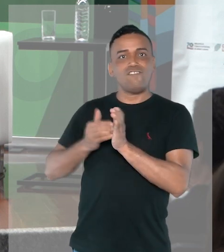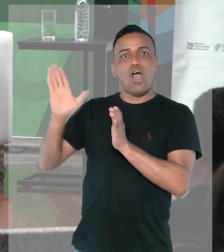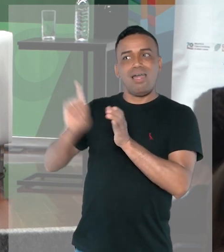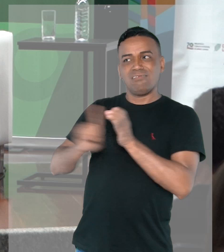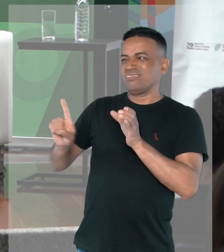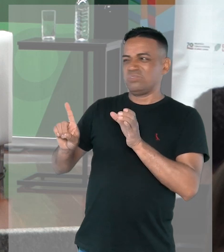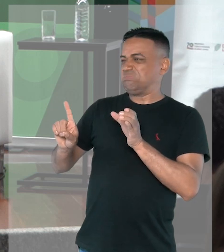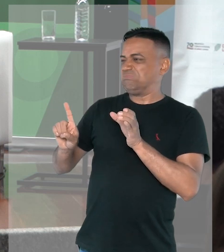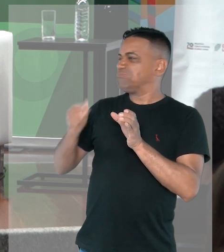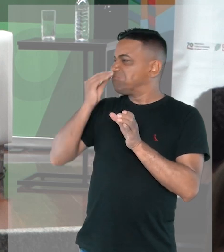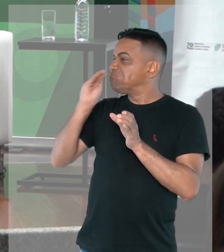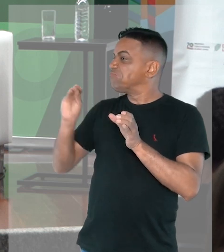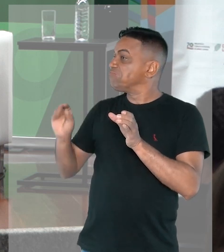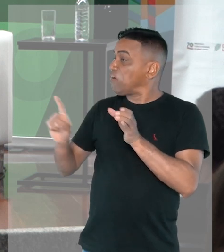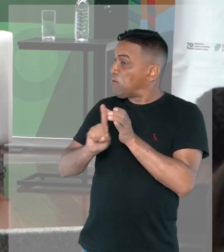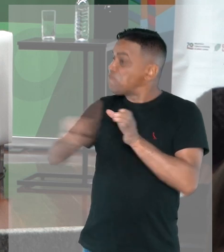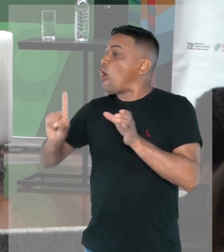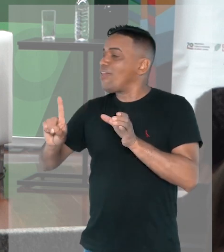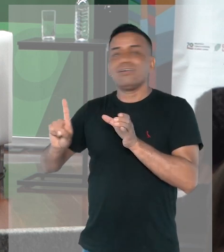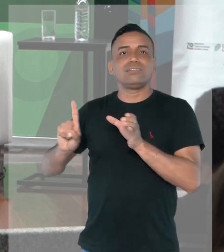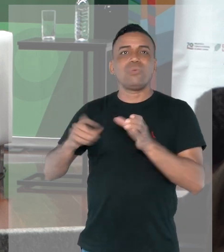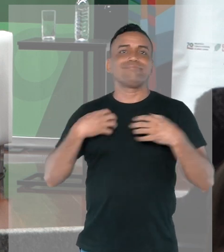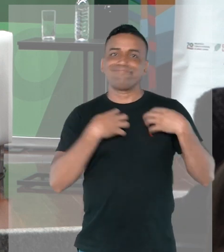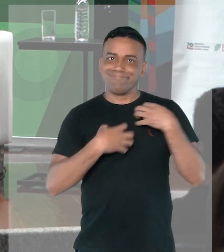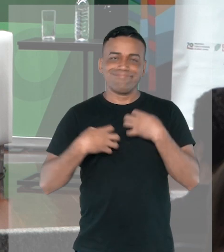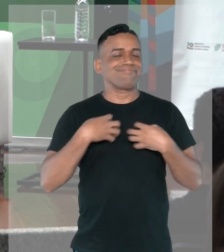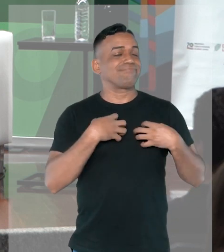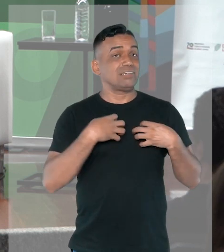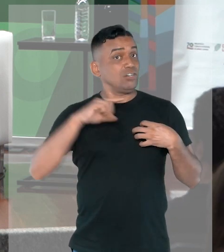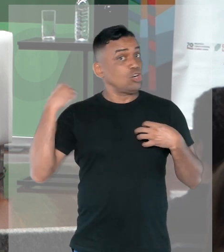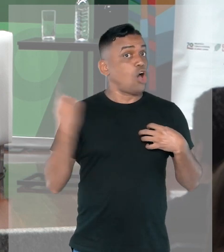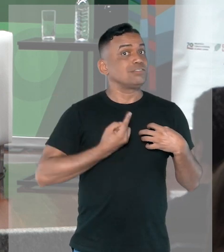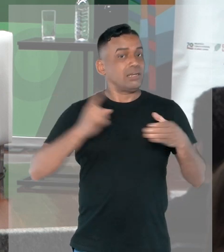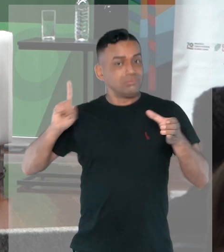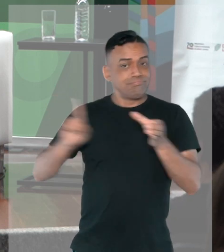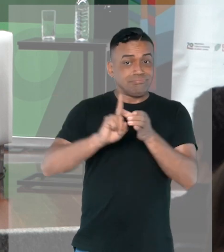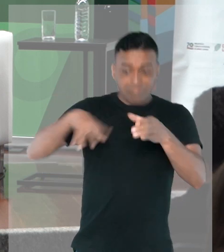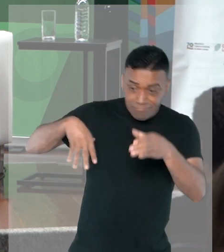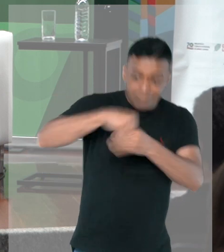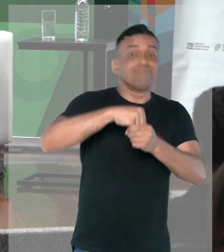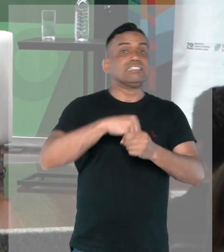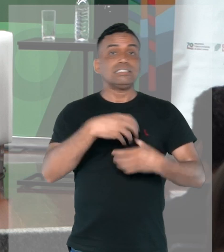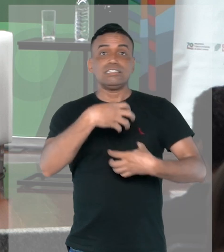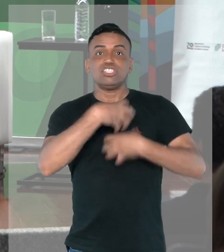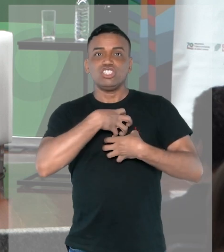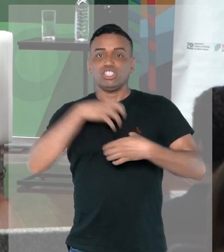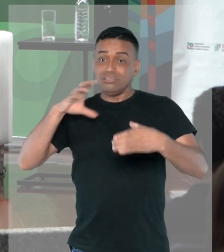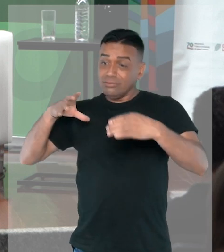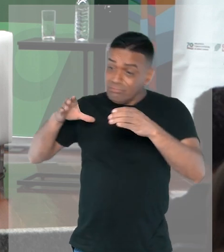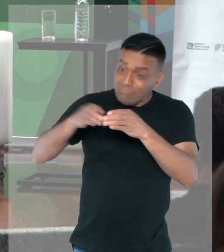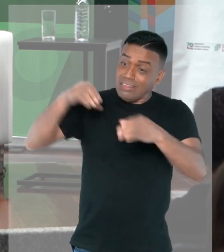lado, dizer você não pertence aqui, é muito doloroso para todos nós. Nós queremos ter pertencimento, né? Sentir-se parte do